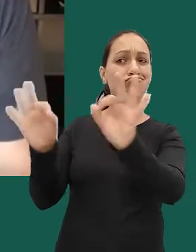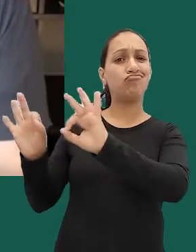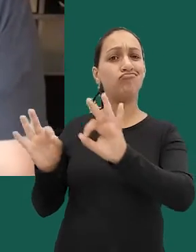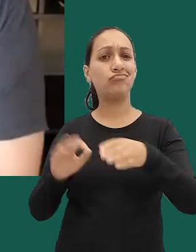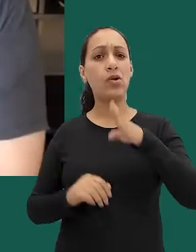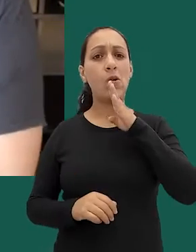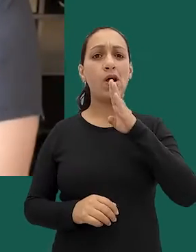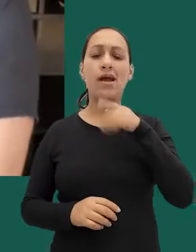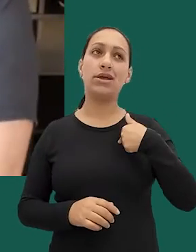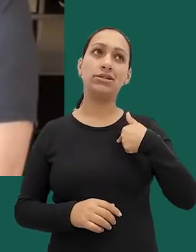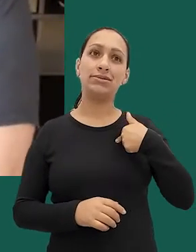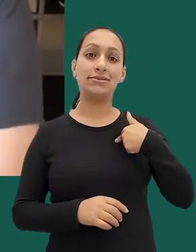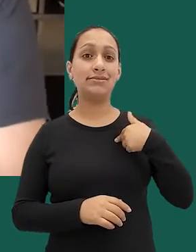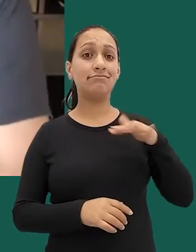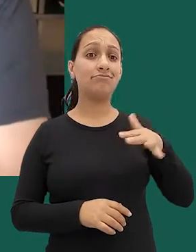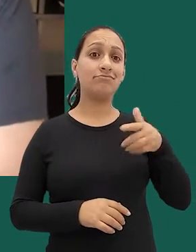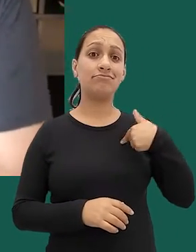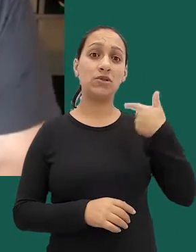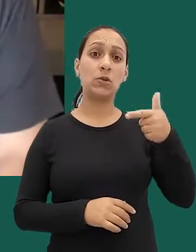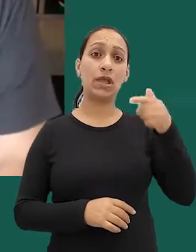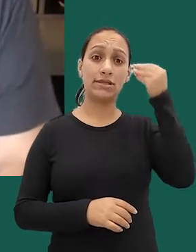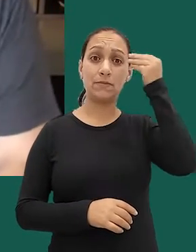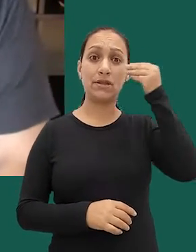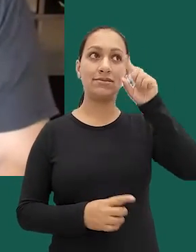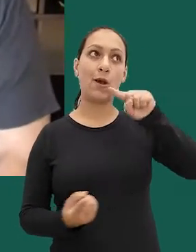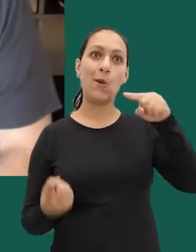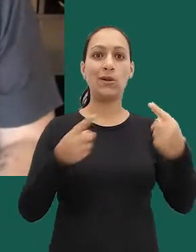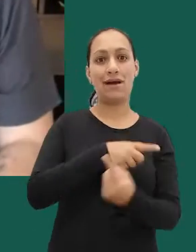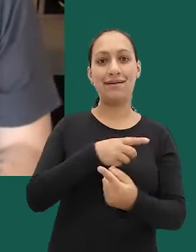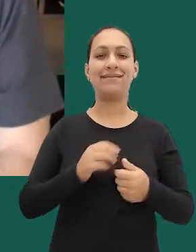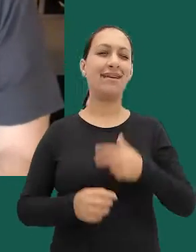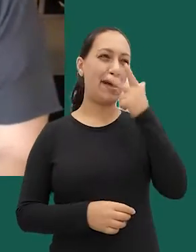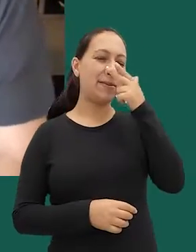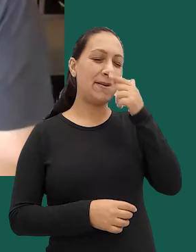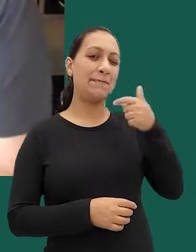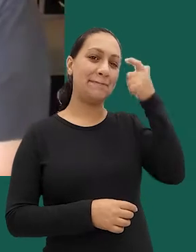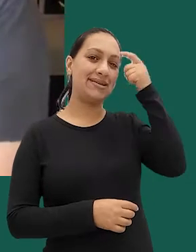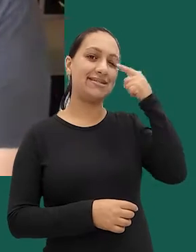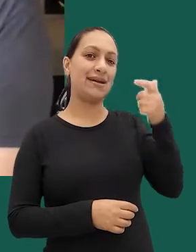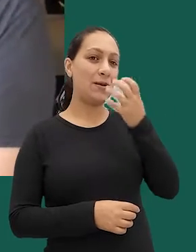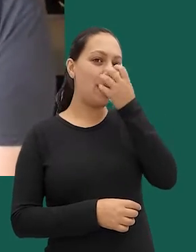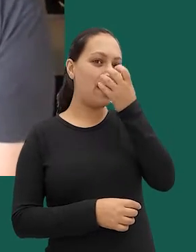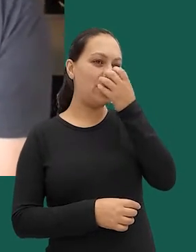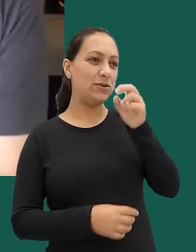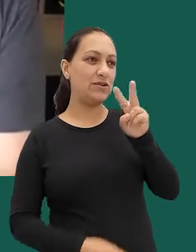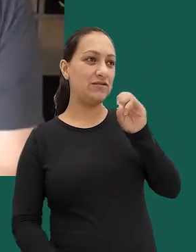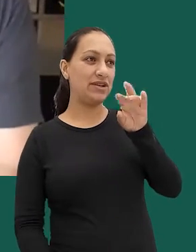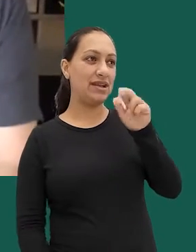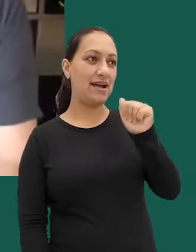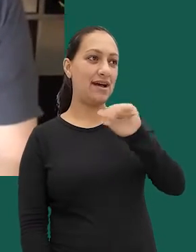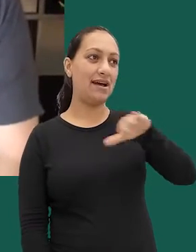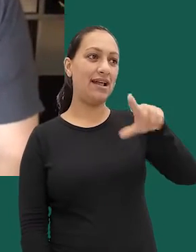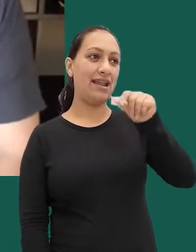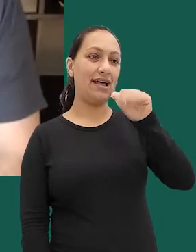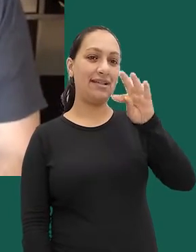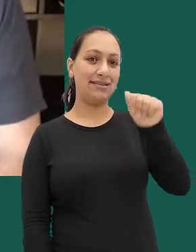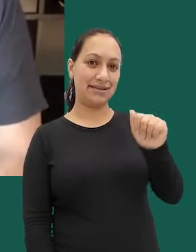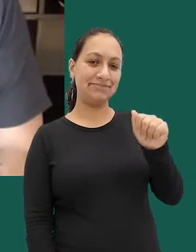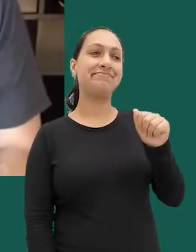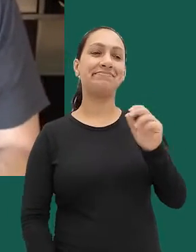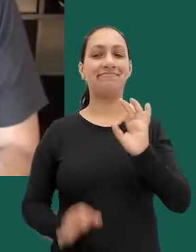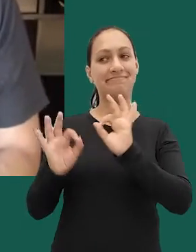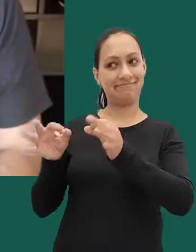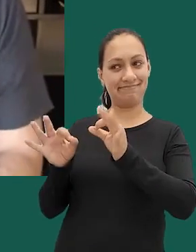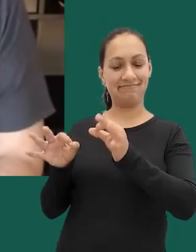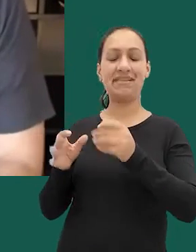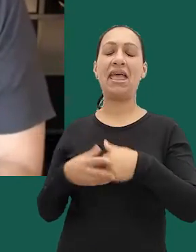você não tem tanta experiência assim. É muito pelo contrário. É a síndrome do vira-lata, né? Isso, exato, síndrome do vira-lata. É